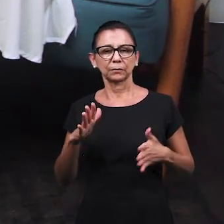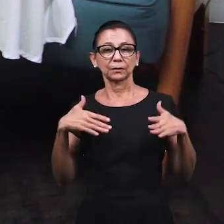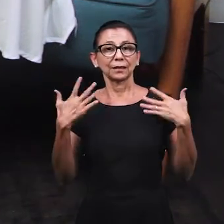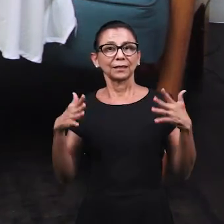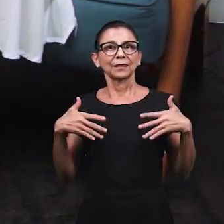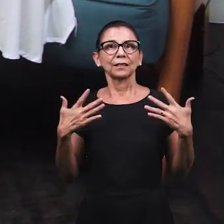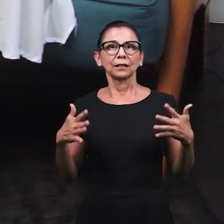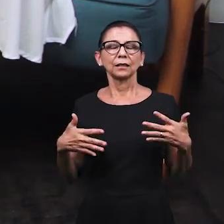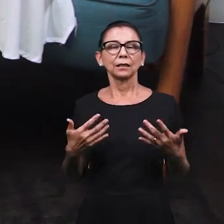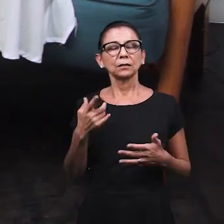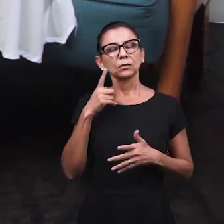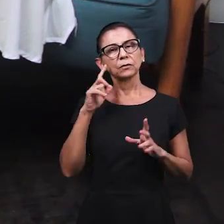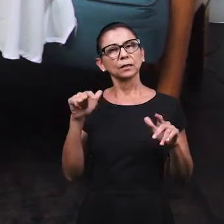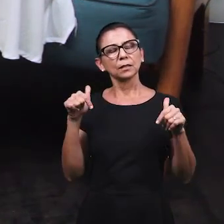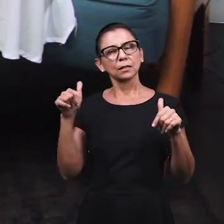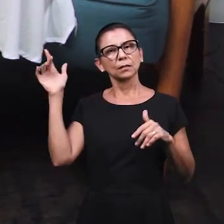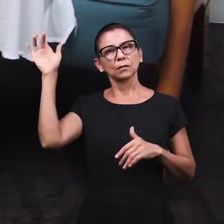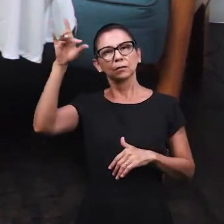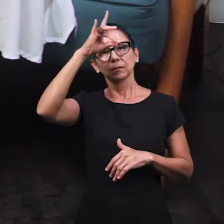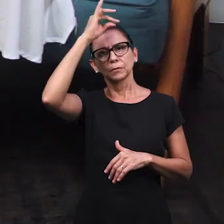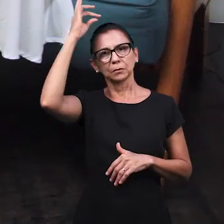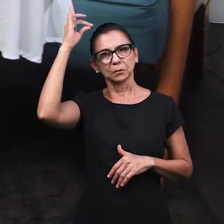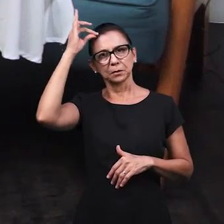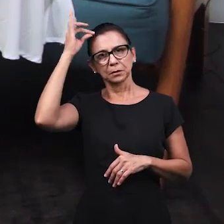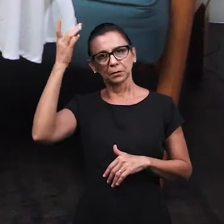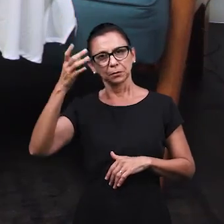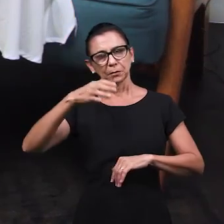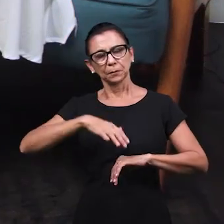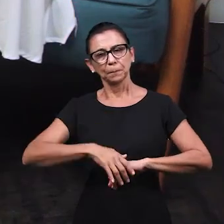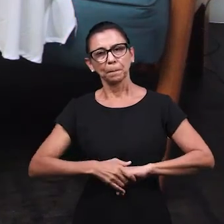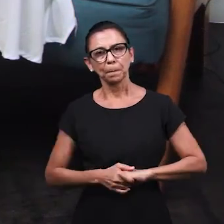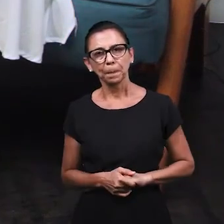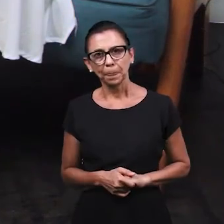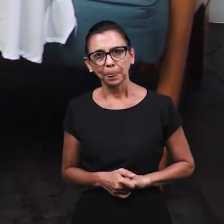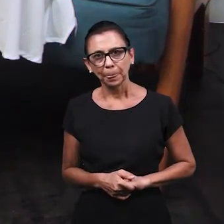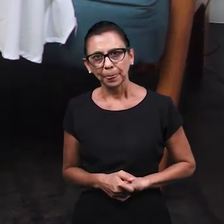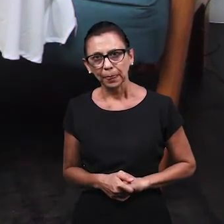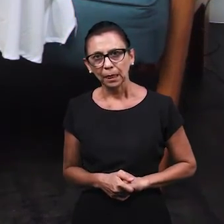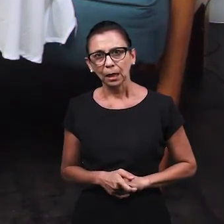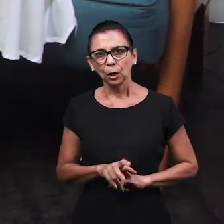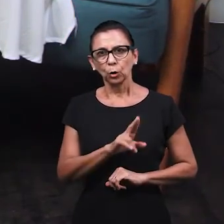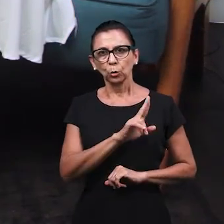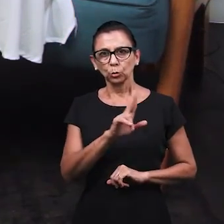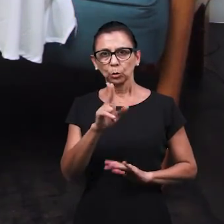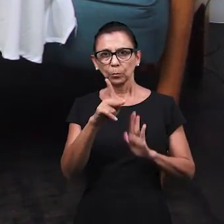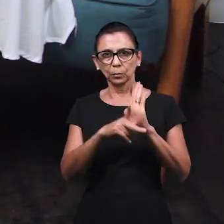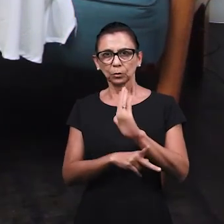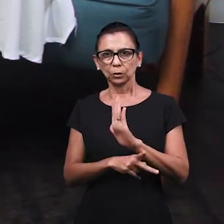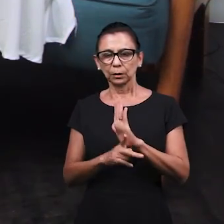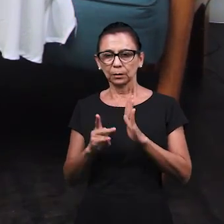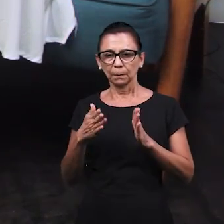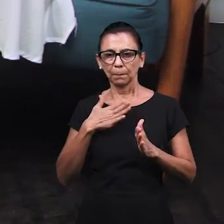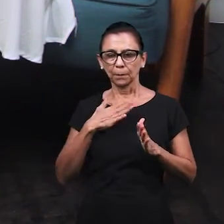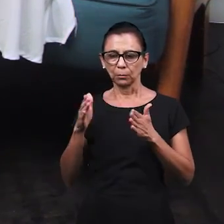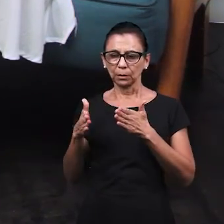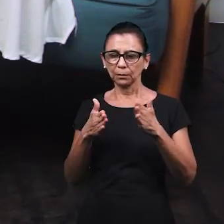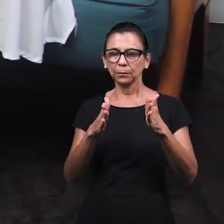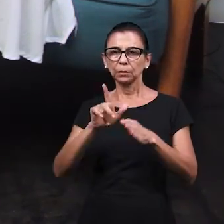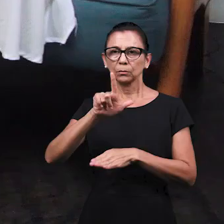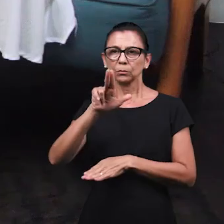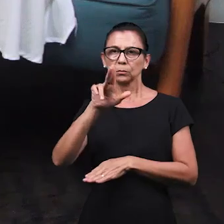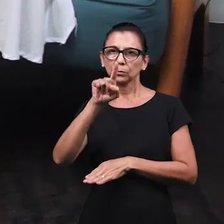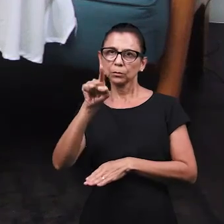nos alegra muito a gente poder ver a ação do Espírito Santo mesmo na condução. O nome é Luz para o Meu